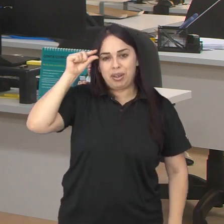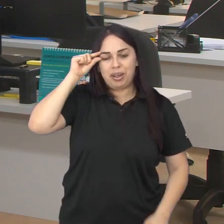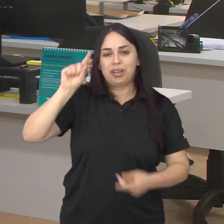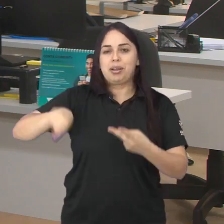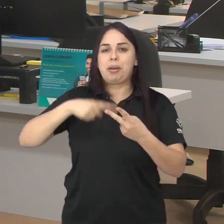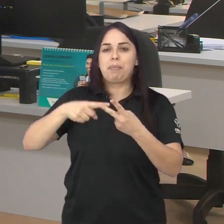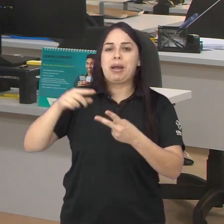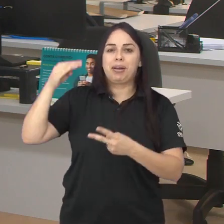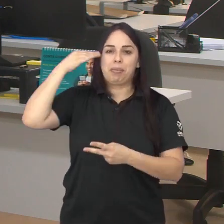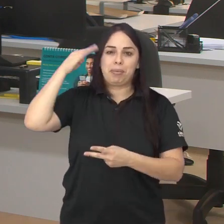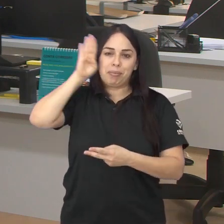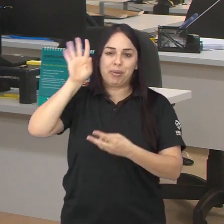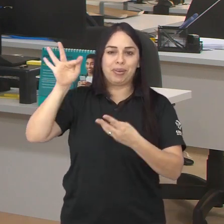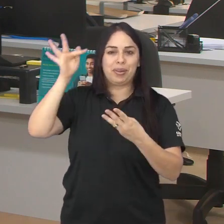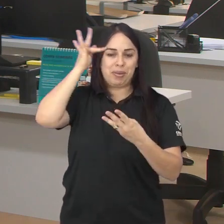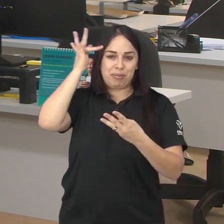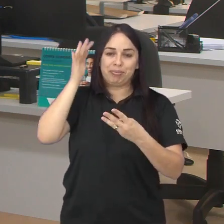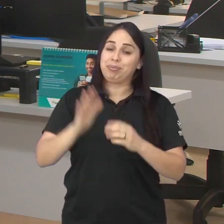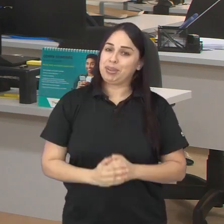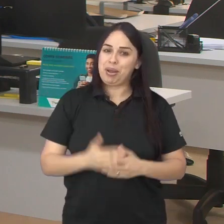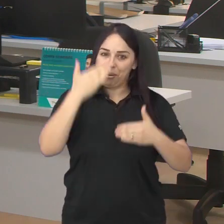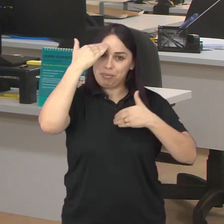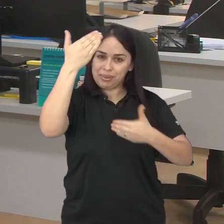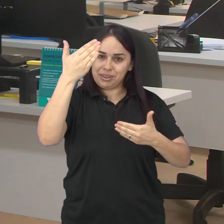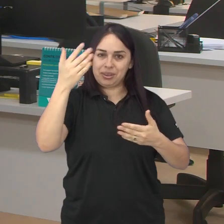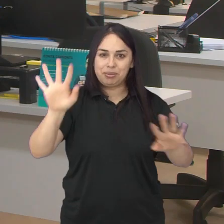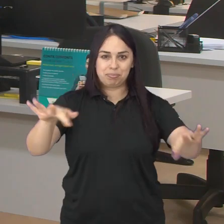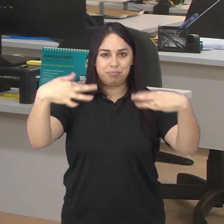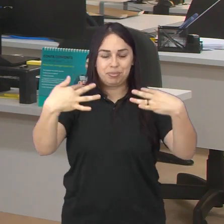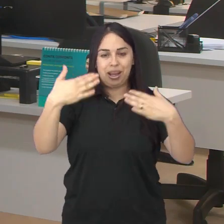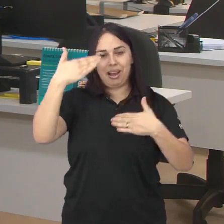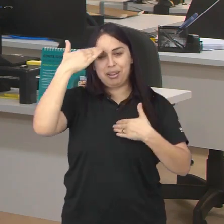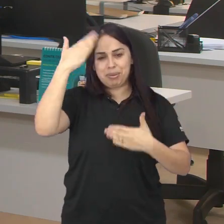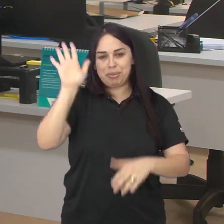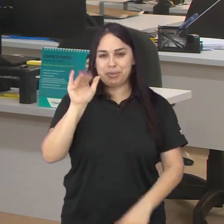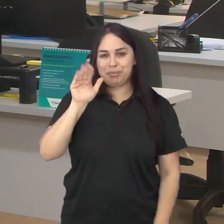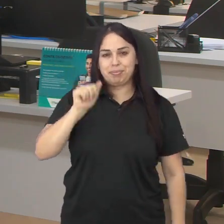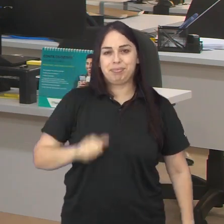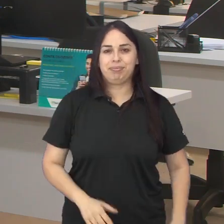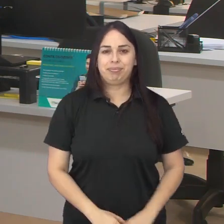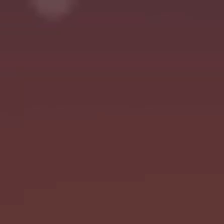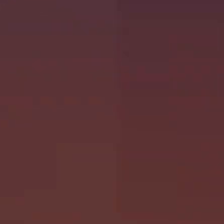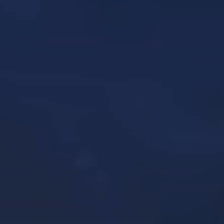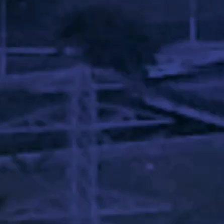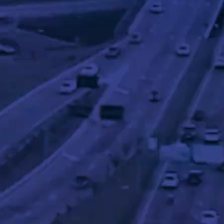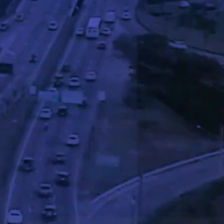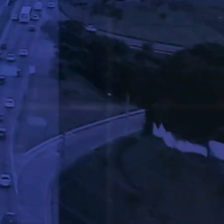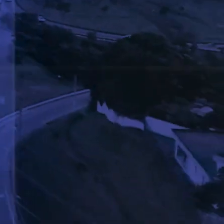brilhantes Vieira Júnior e Bruno Castilho. Muito obrigado pela sua audiência e até amanhã. Tchau!